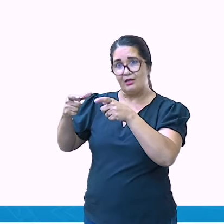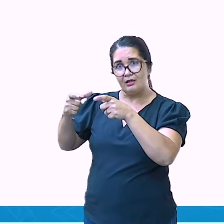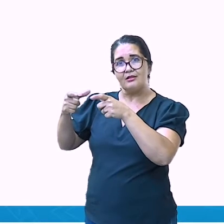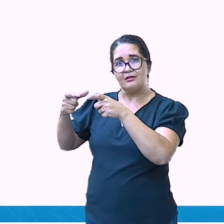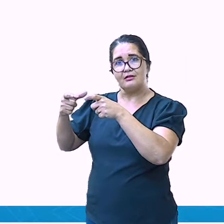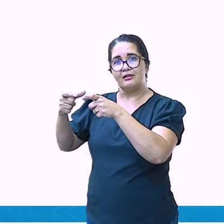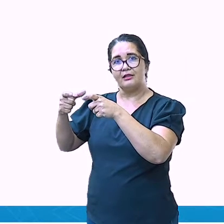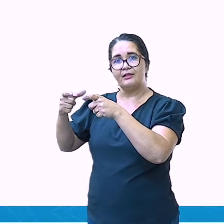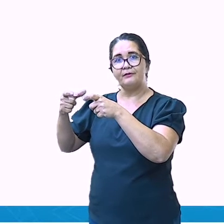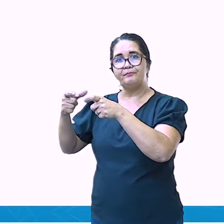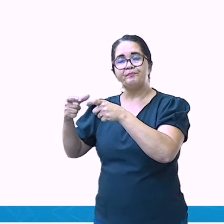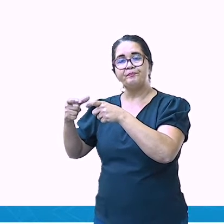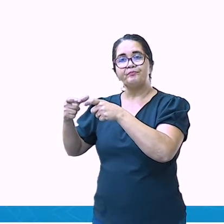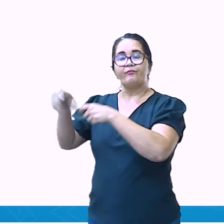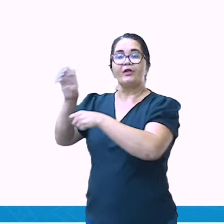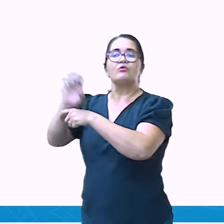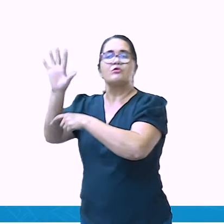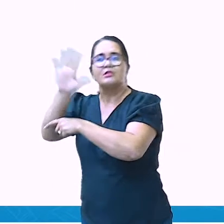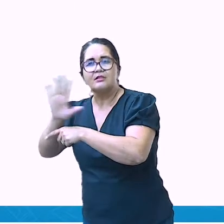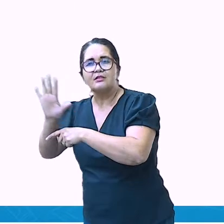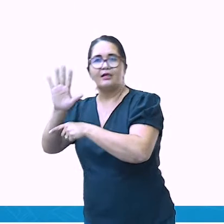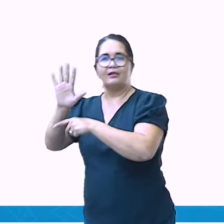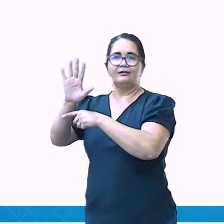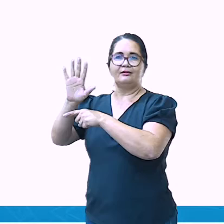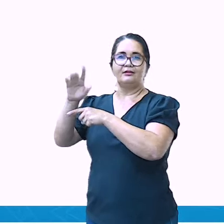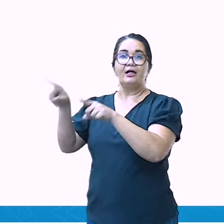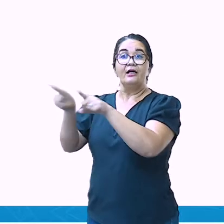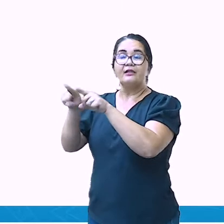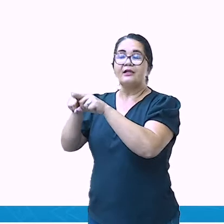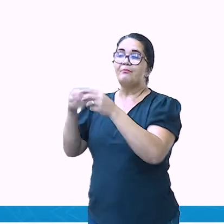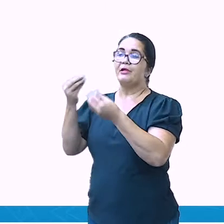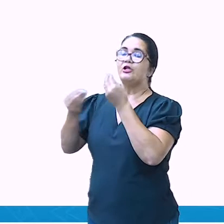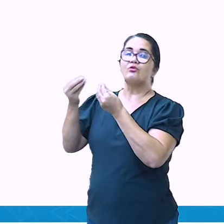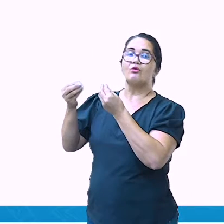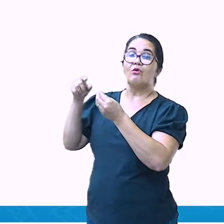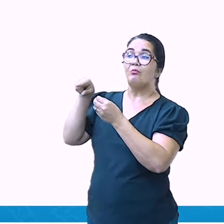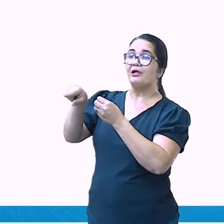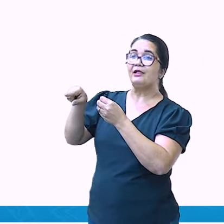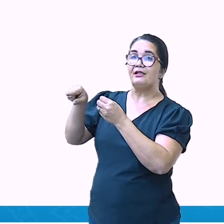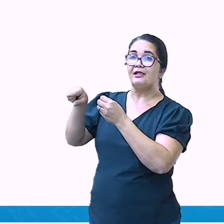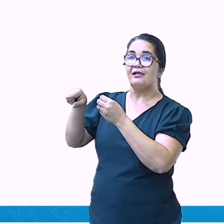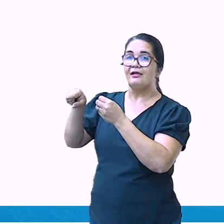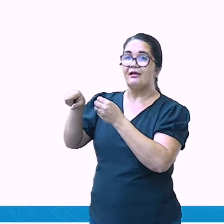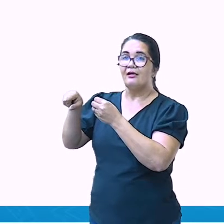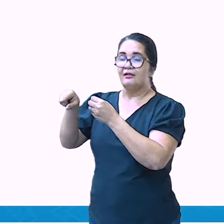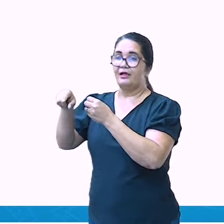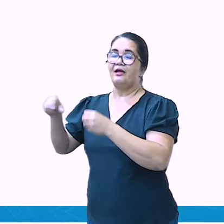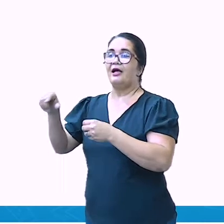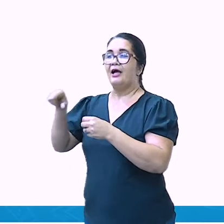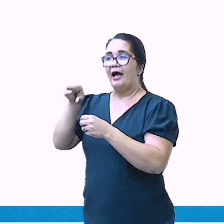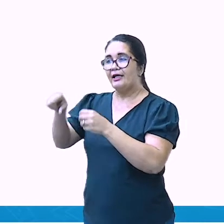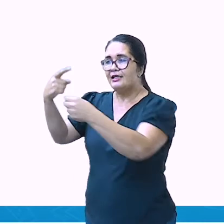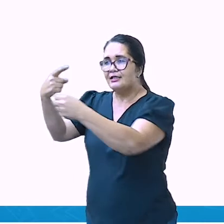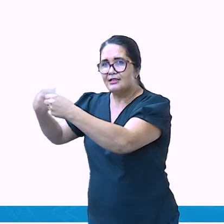aqui? Região de lindas praias. Então, essas cidades aqui são banhadas pelo litoral, por